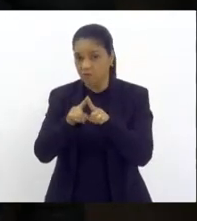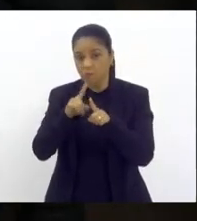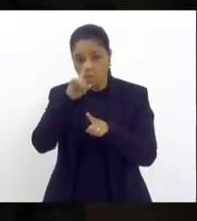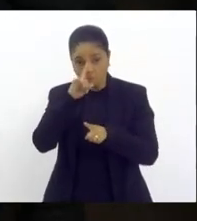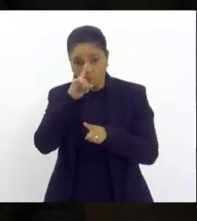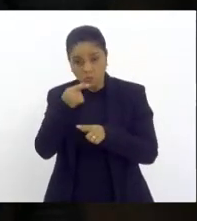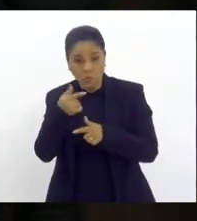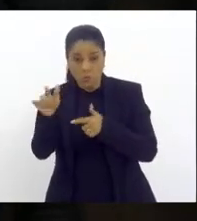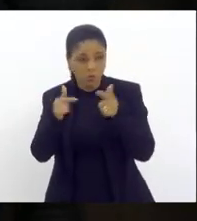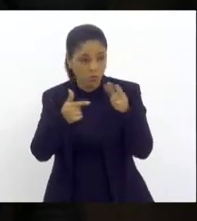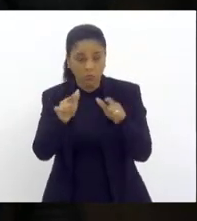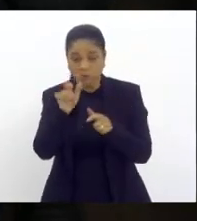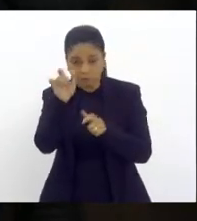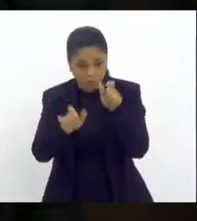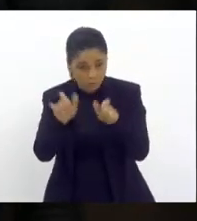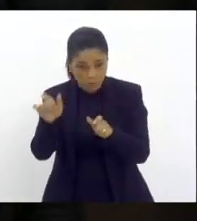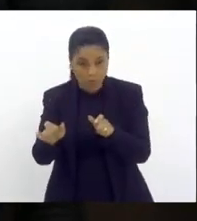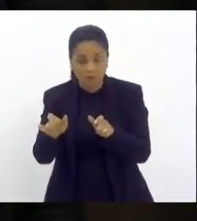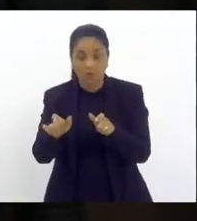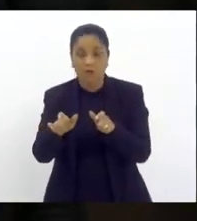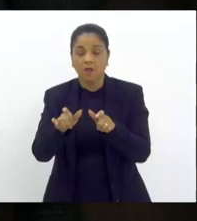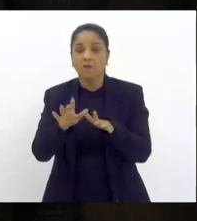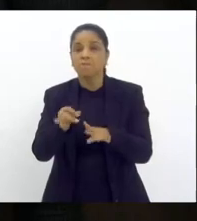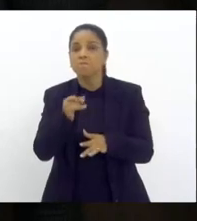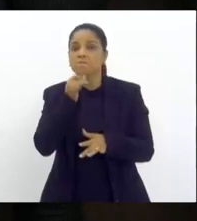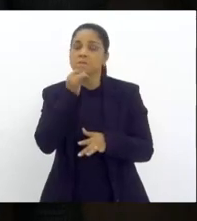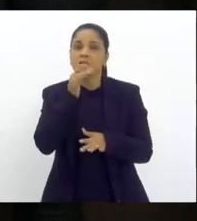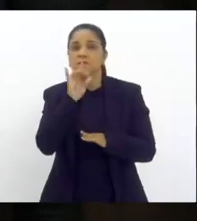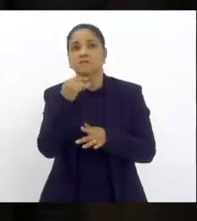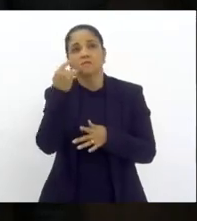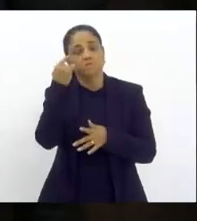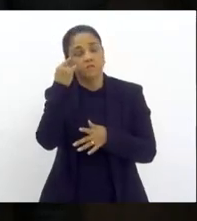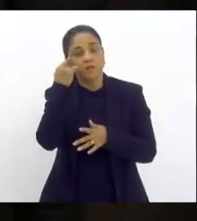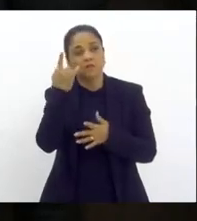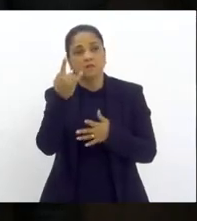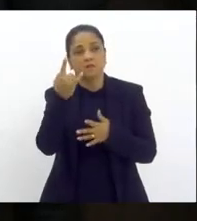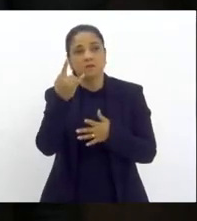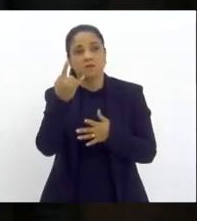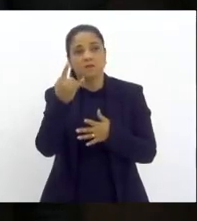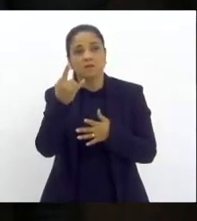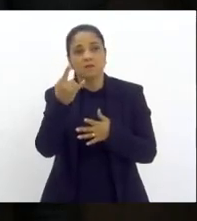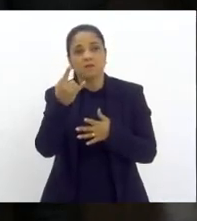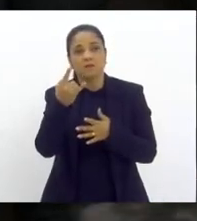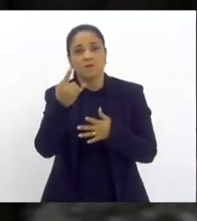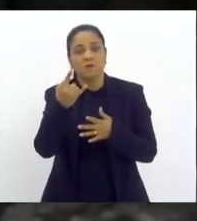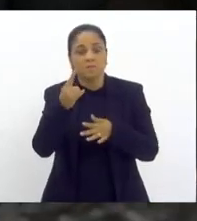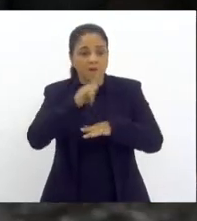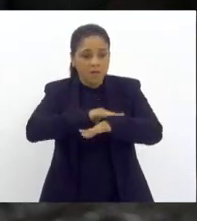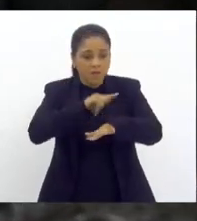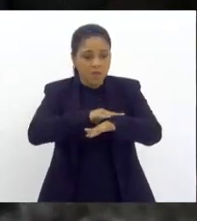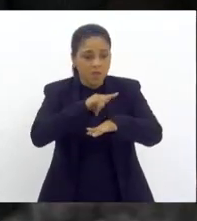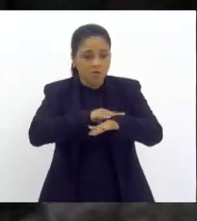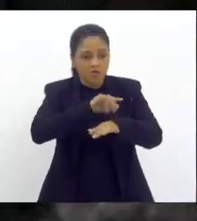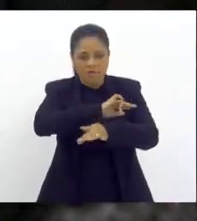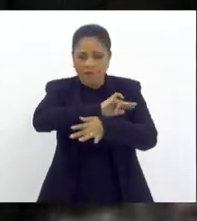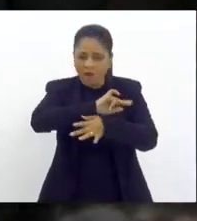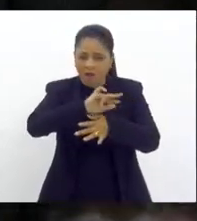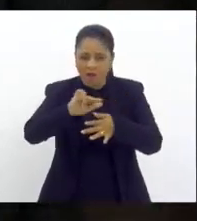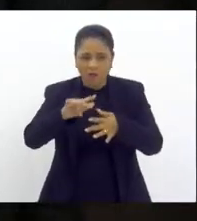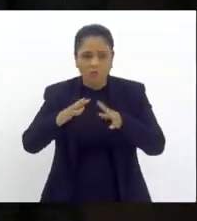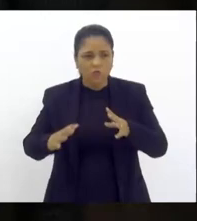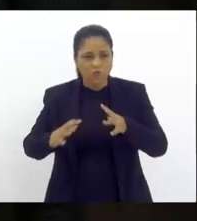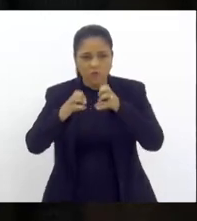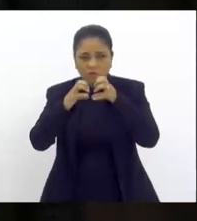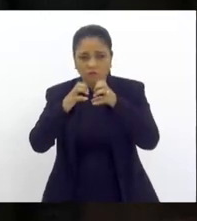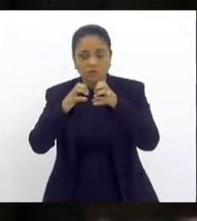compreendendo? E também a questão do estabelecimento. Pô, você imagina um produtor de evento, pô, com vários banheiros ali, a confusão, pô, um